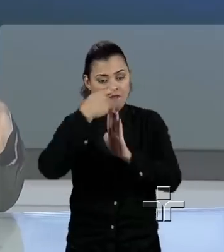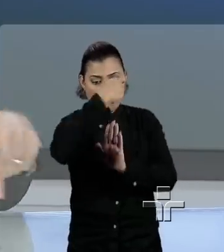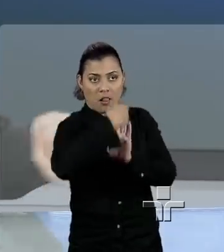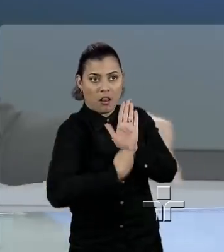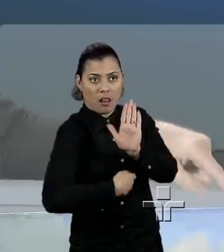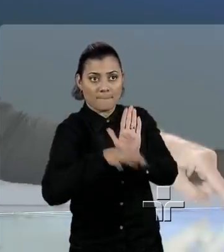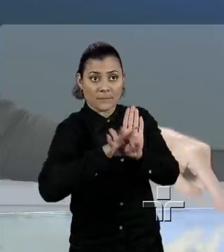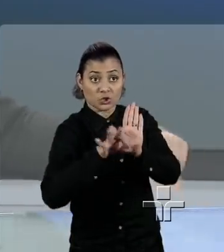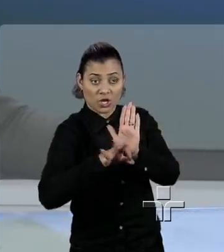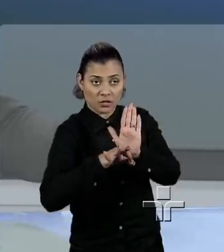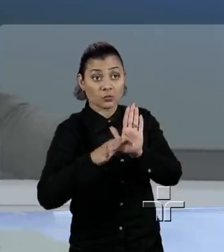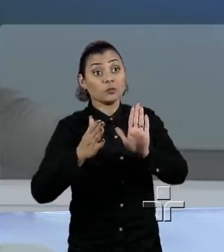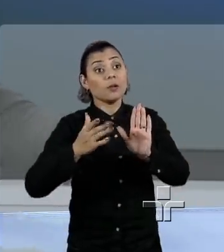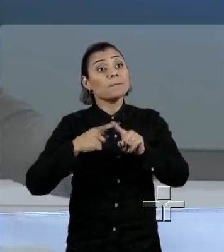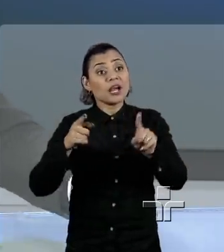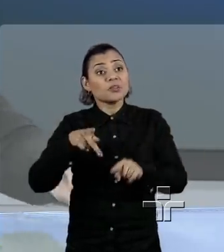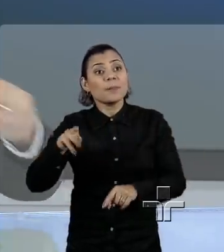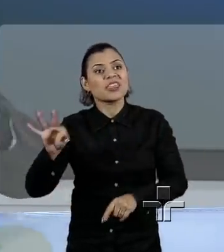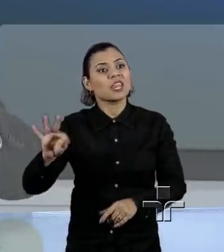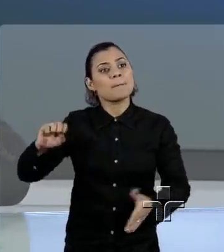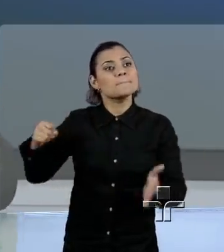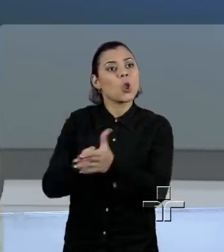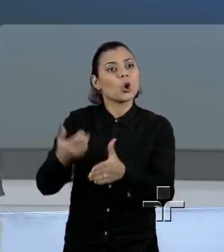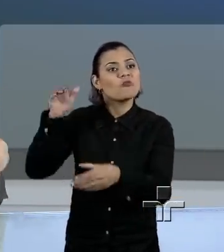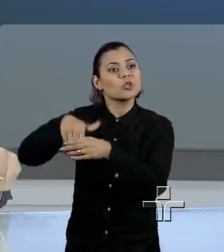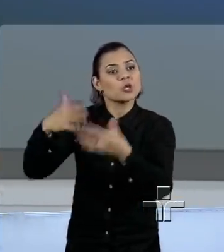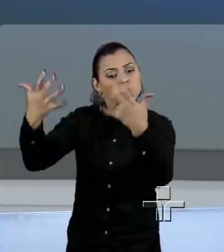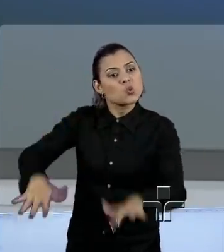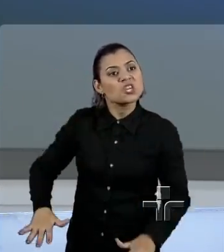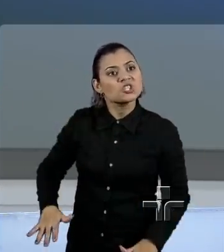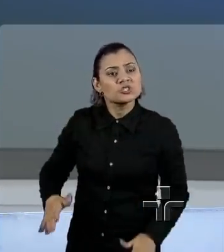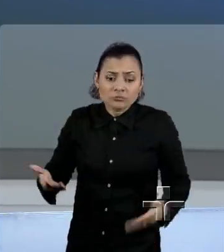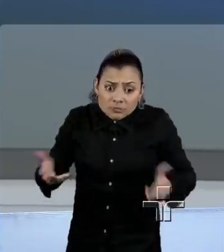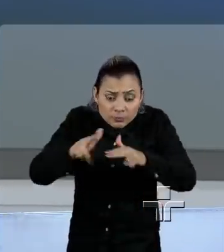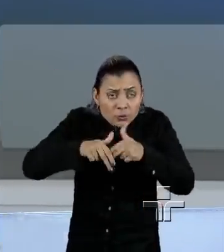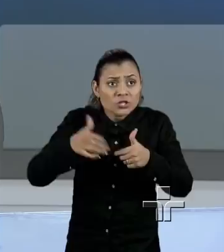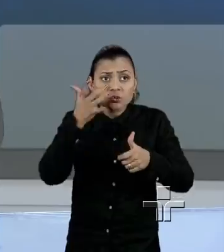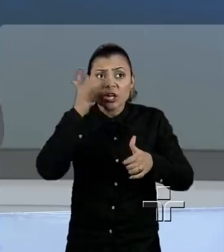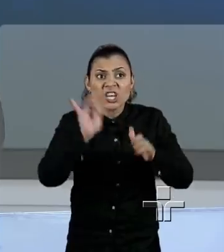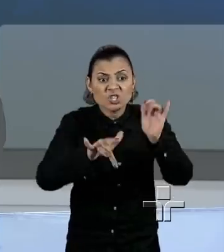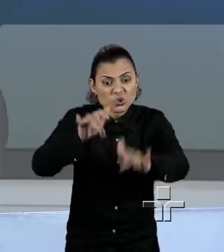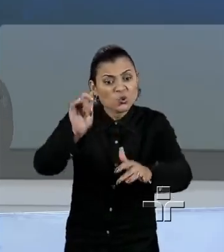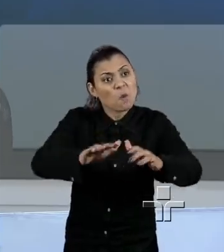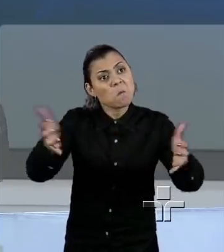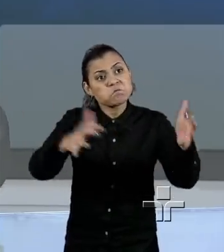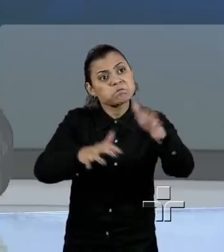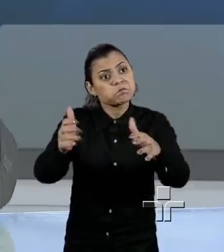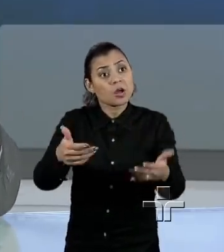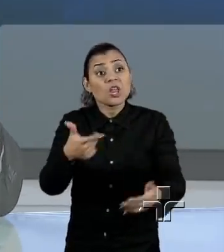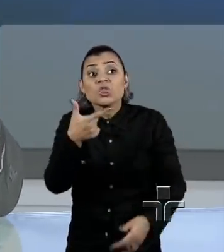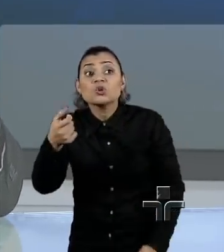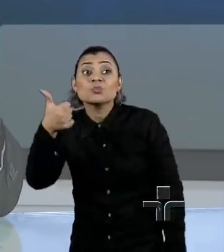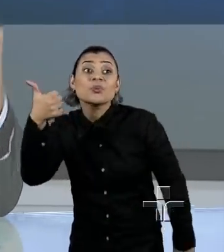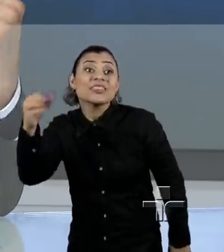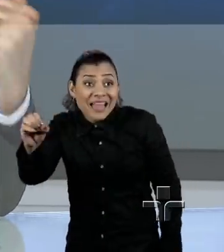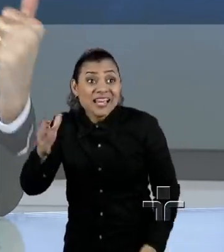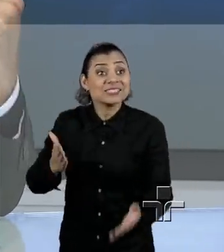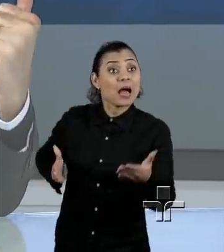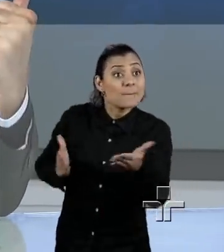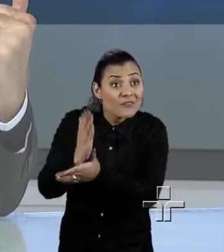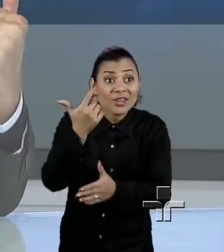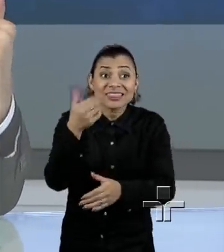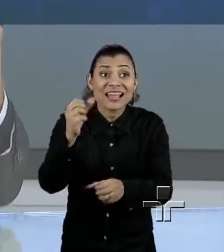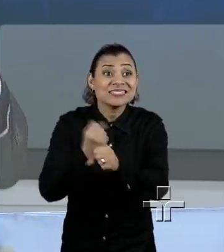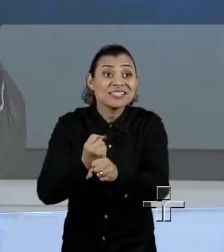2001. Não foi porque o PT bloqueou a votação na comissão especial criada para isso. Foi aprovado em 2010, 10